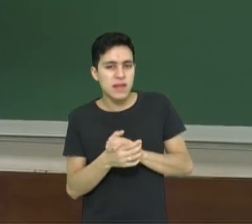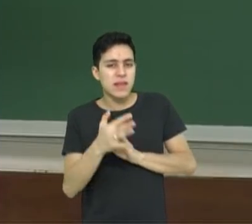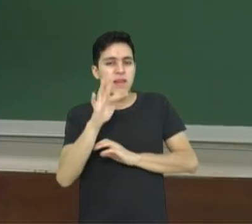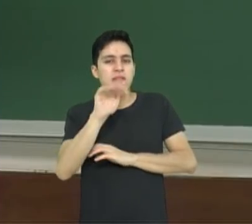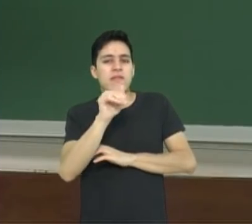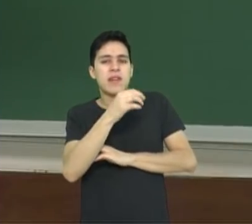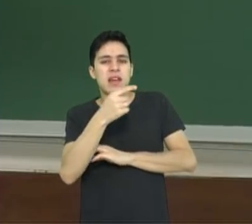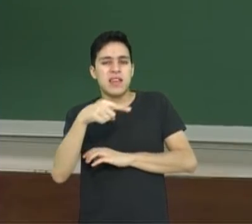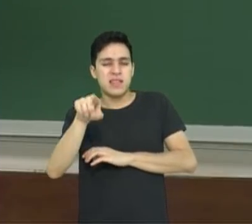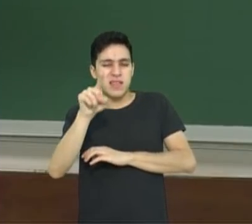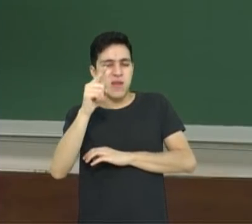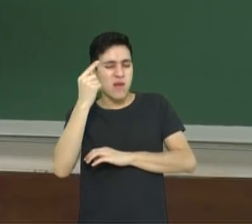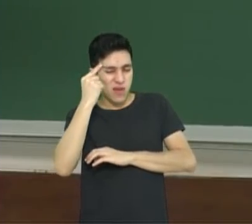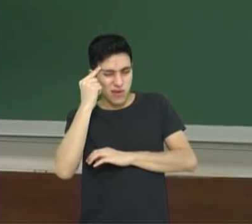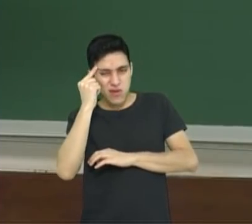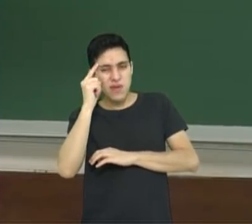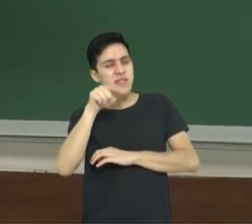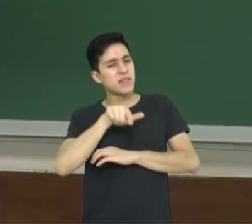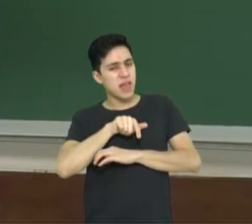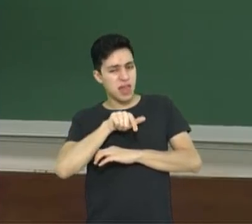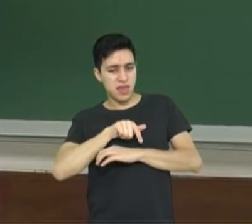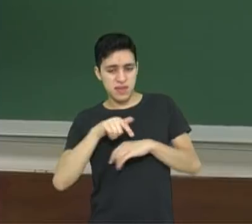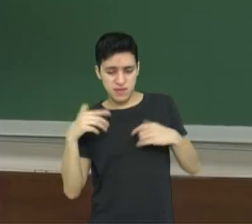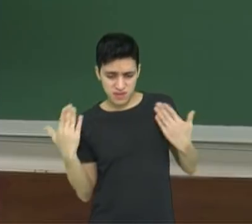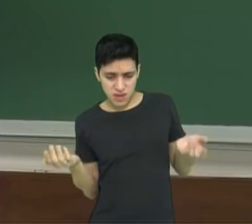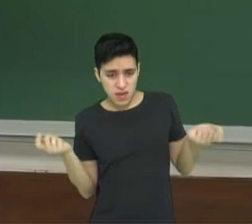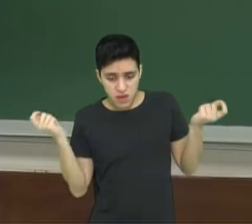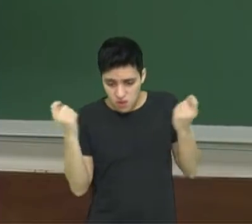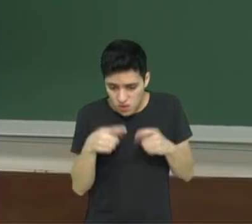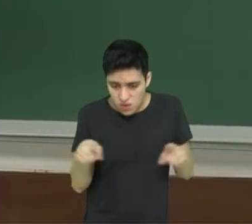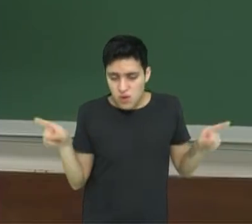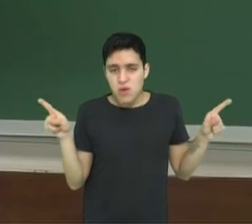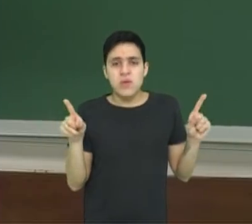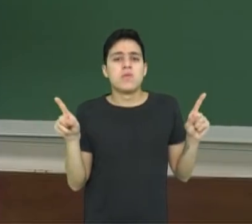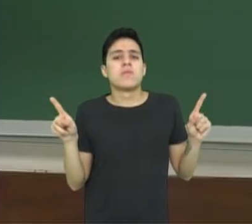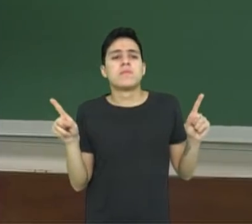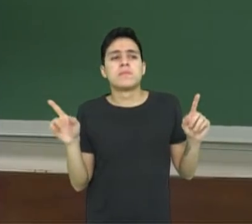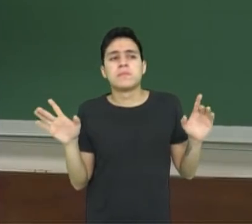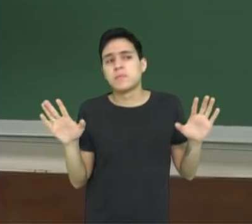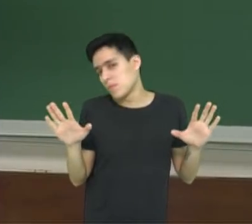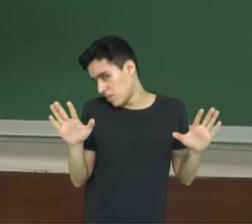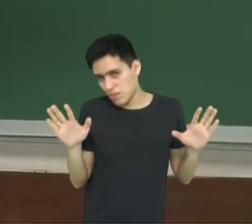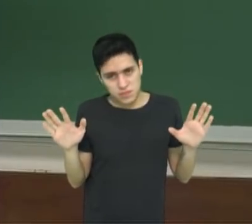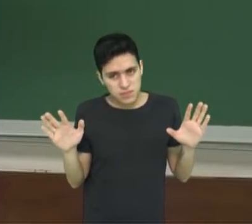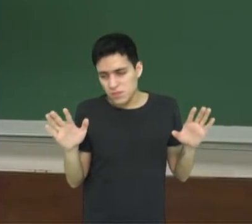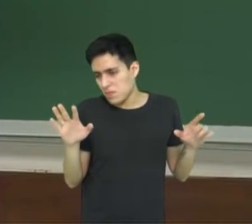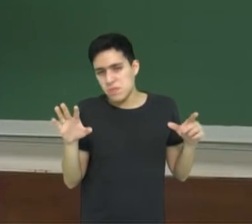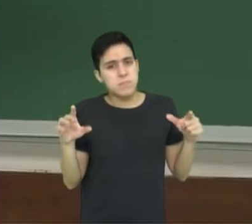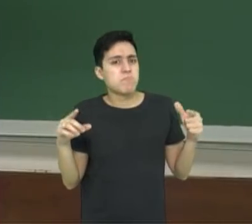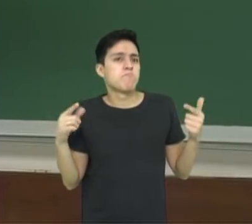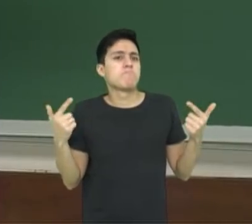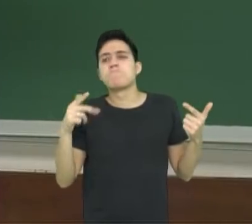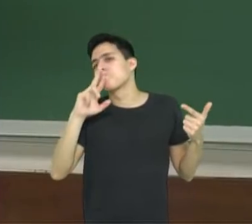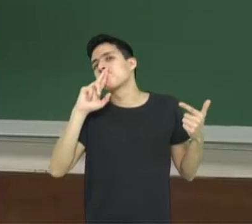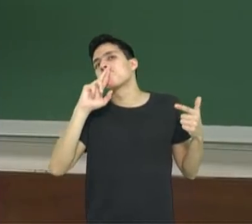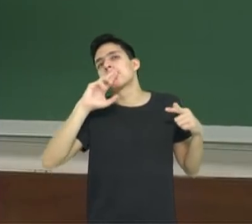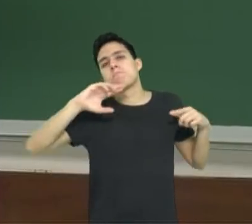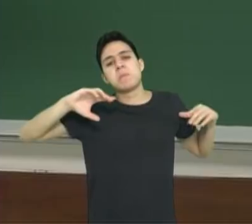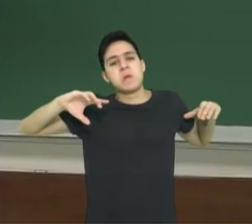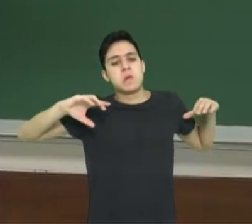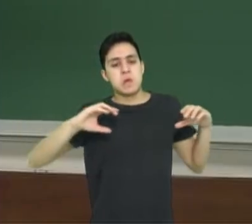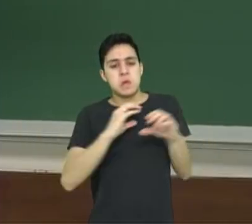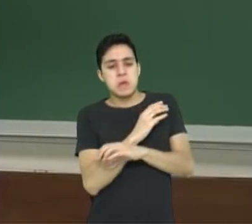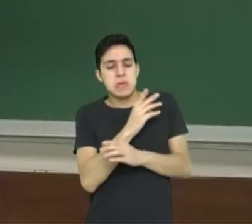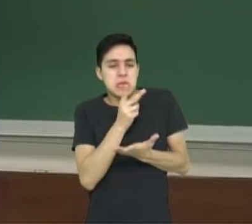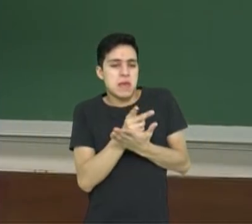frações? Existe, né? Então eu não preciso ter um número, e na verdade não vai se ter uma resposta inteira